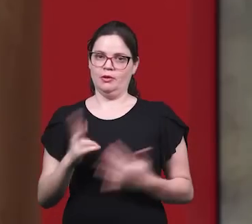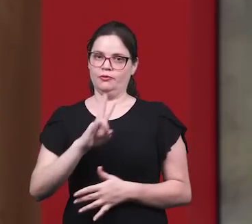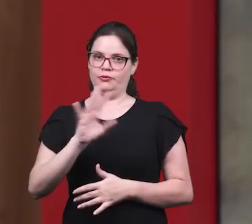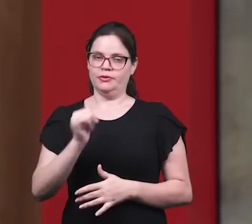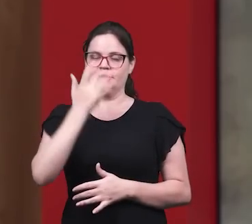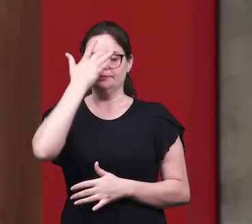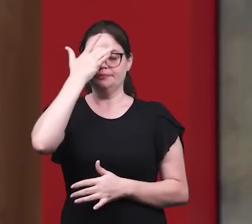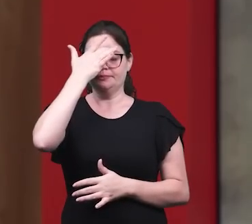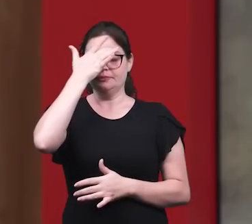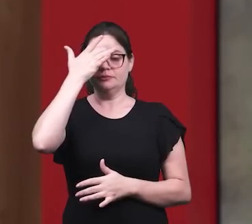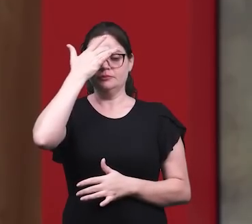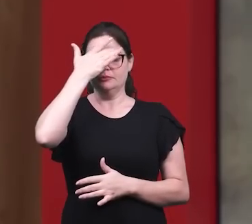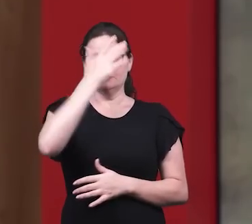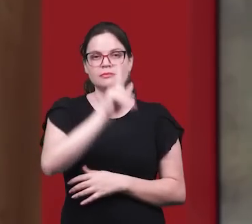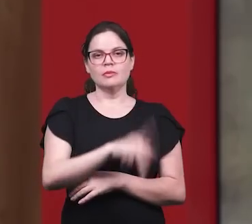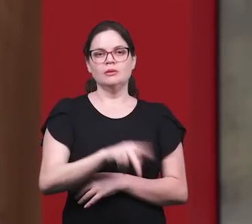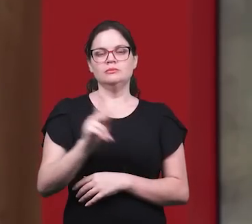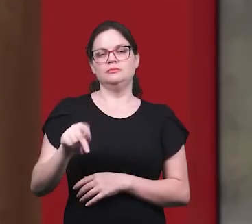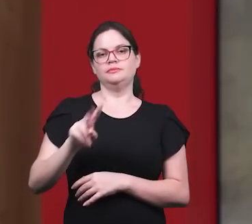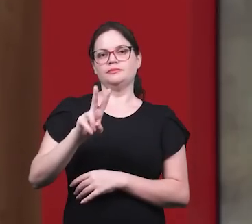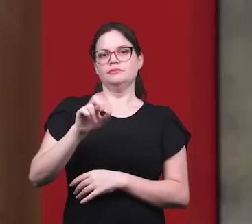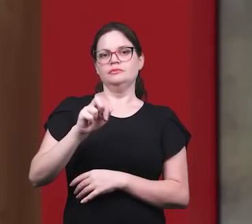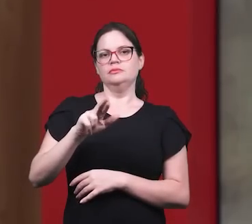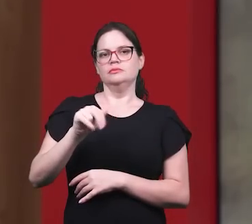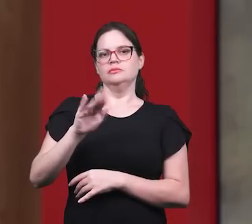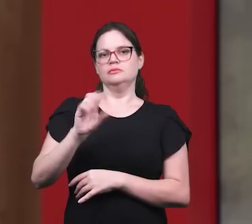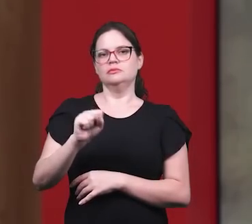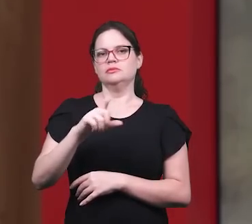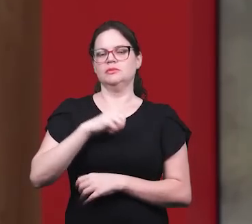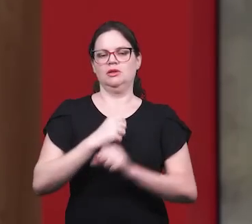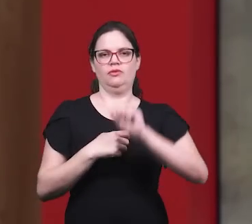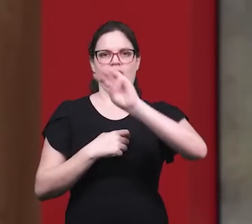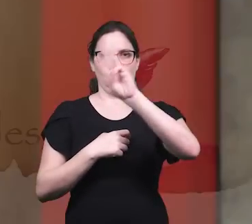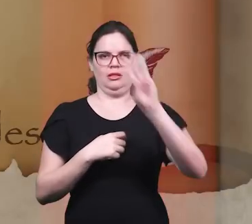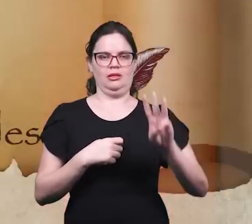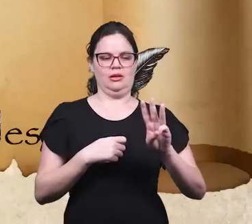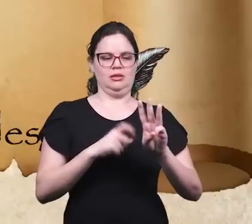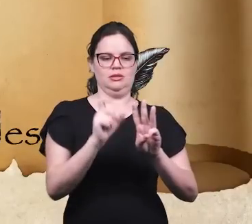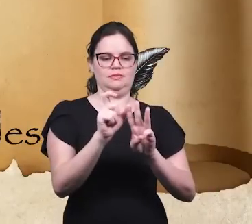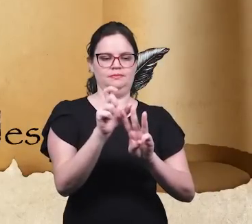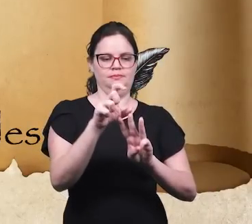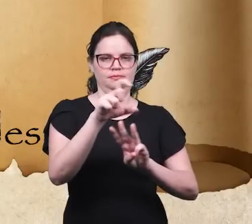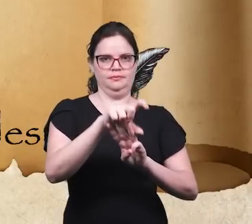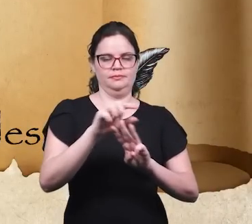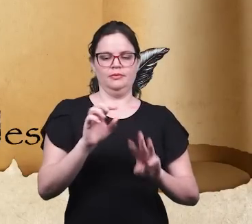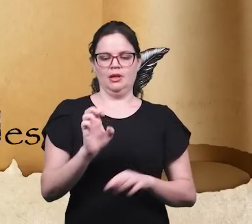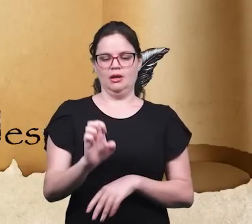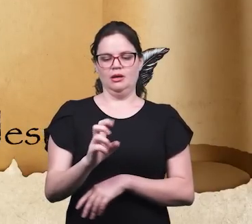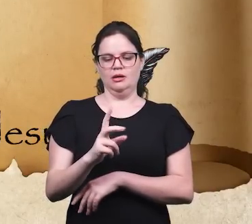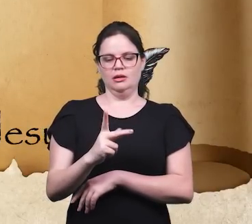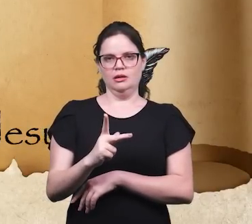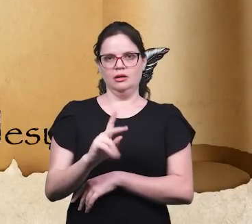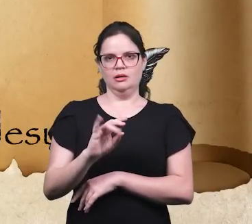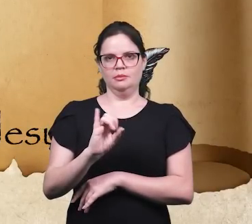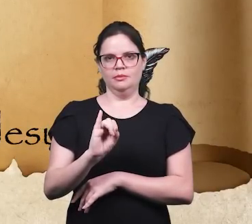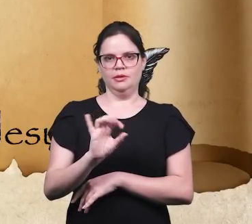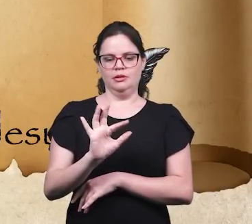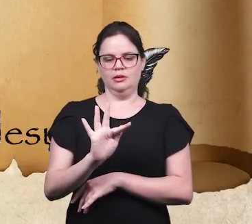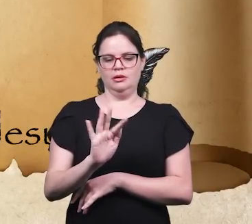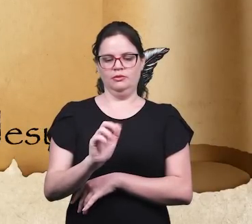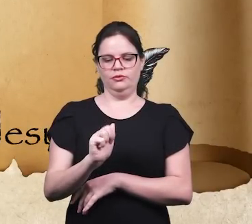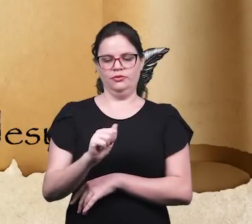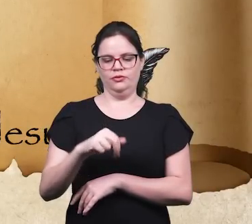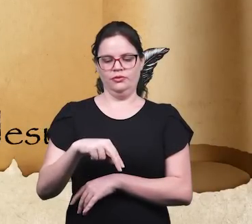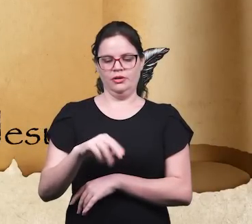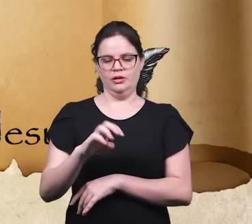Professor Vinícius falou aí sobre aquelas 3 palavras, não é? Epifaneia, quando